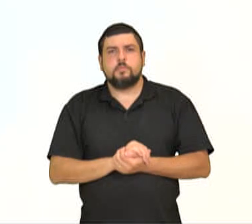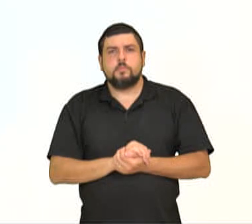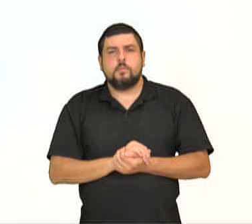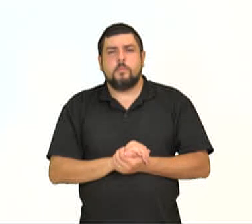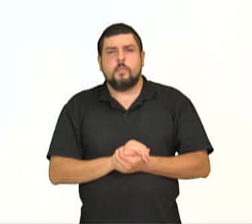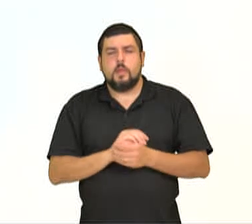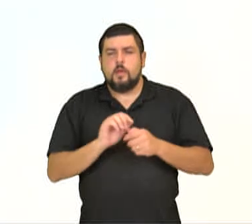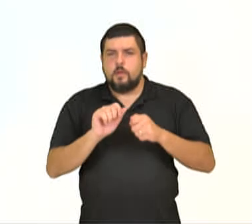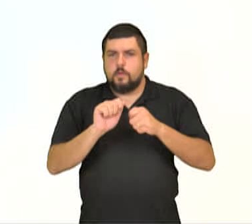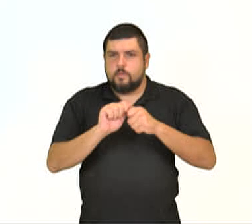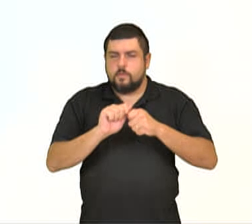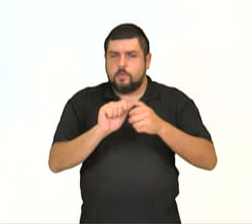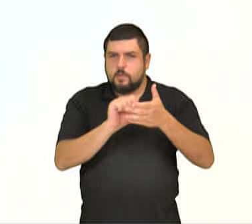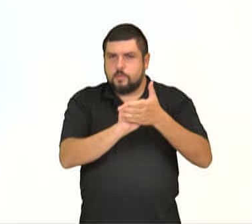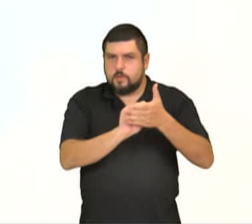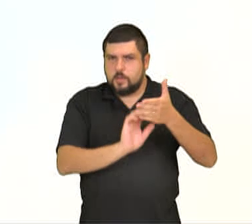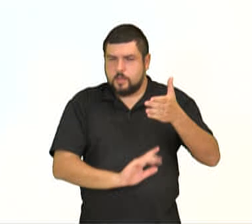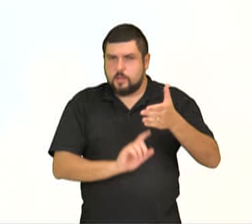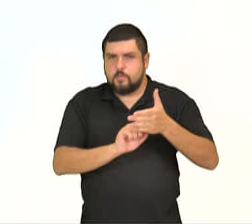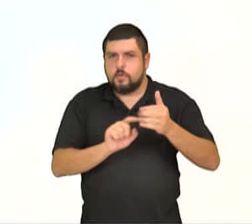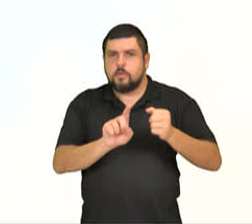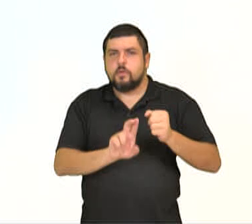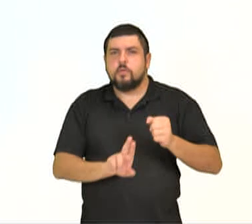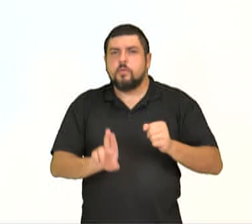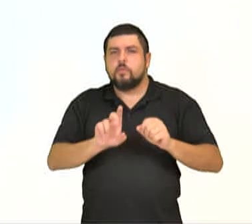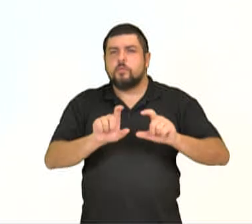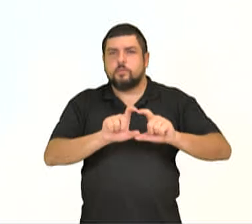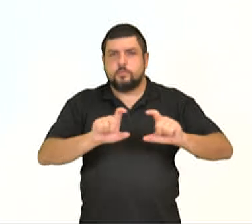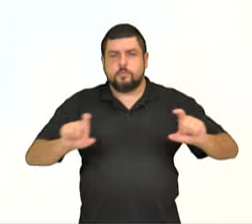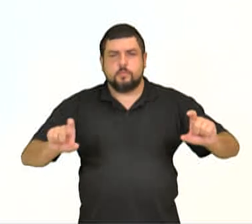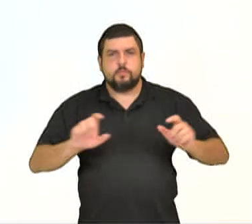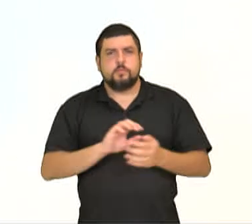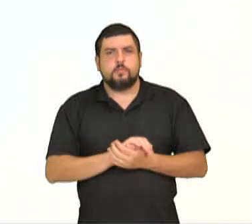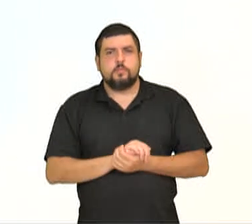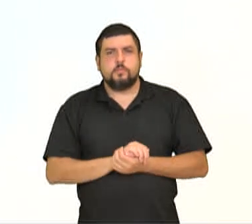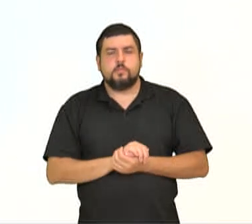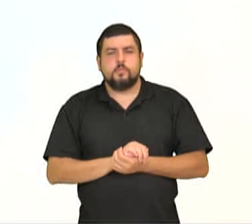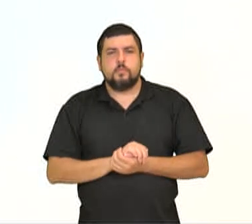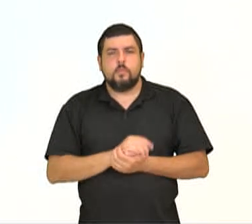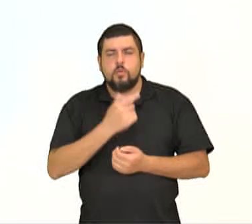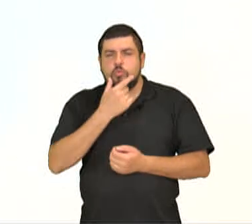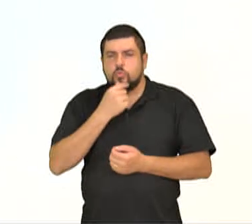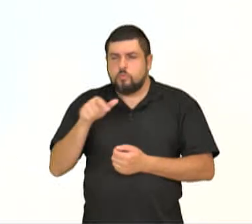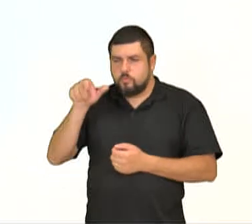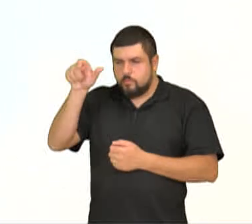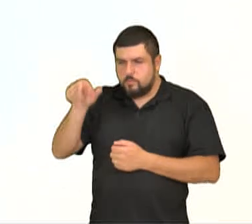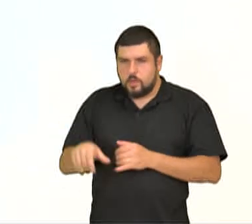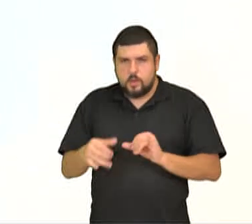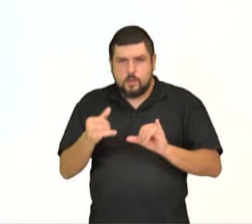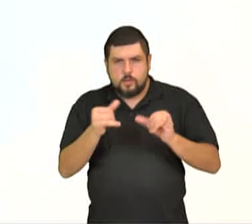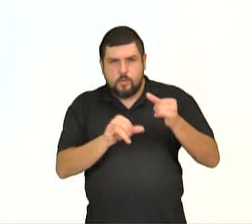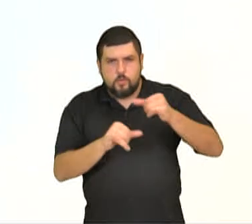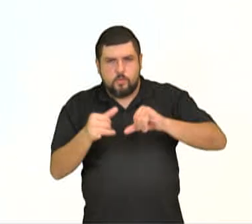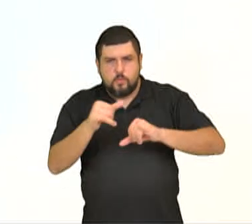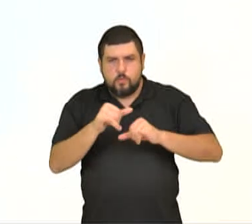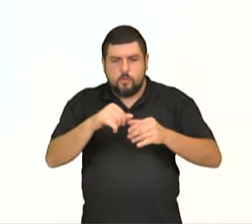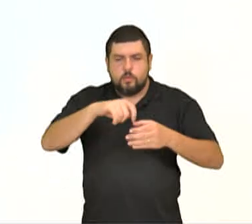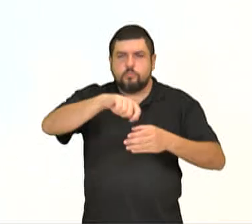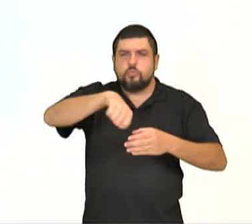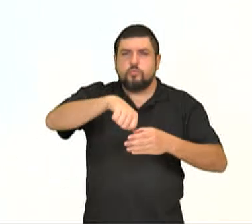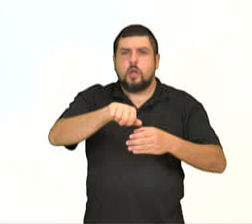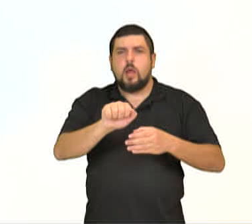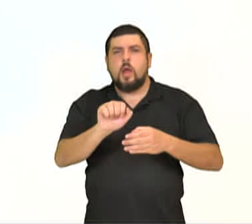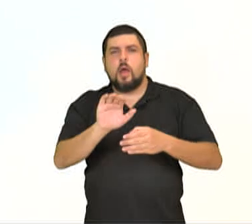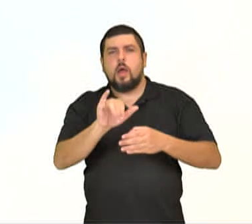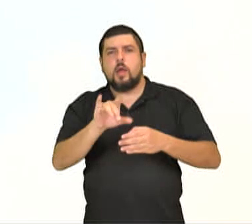Vamos fazer um exercício junto, utilizando aquela nossa equação. Um químico quer preparar uma solução de ácido sulfúrico, que